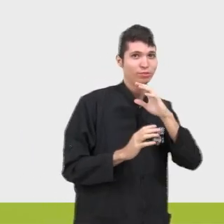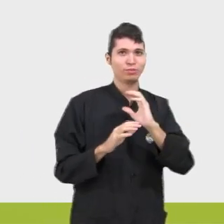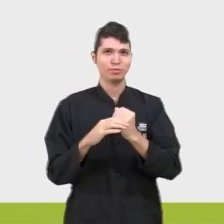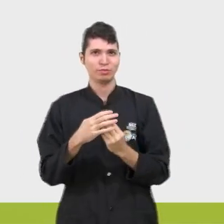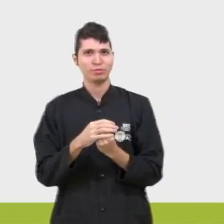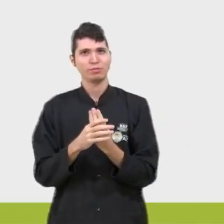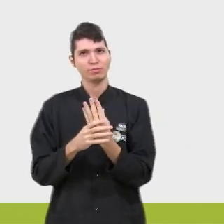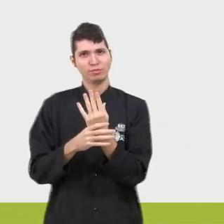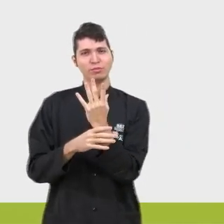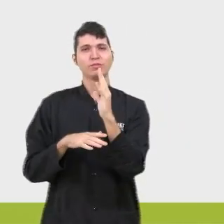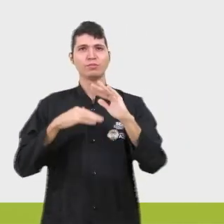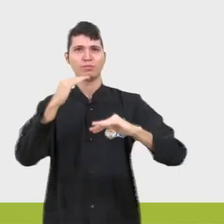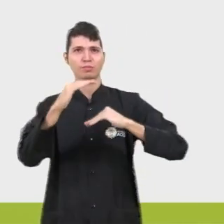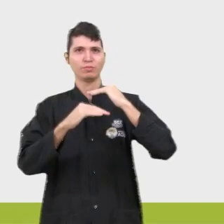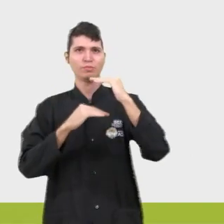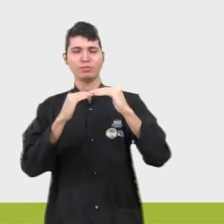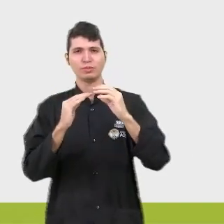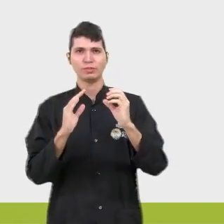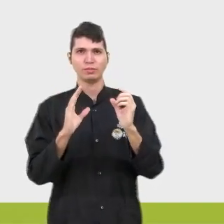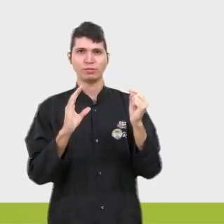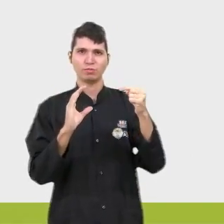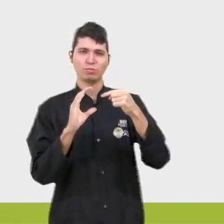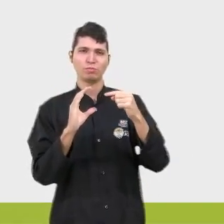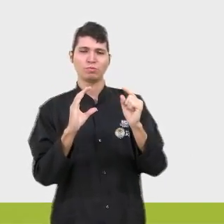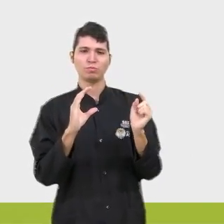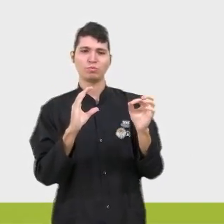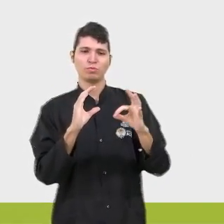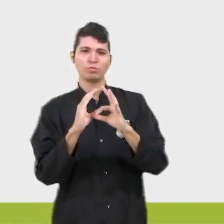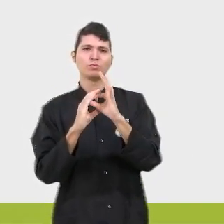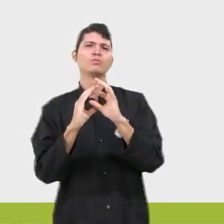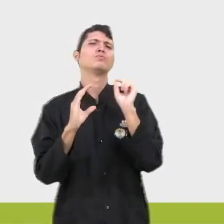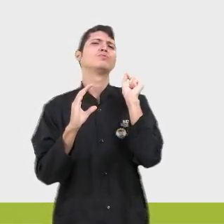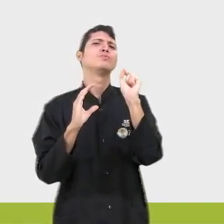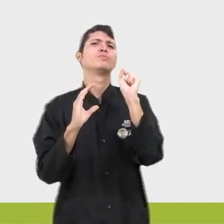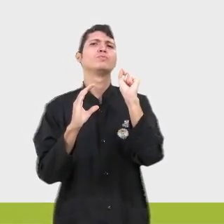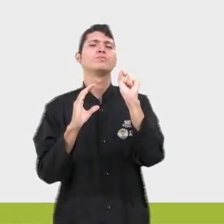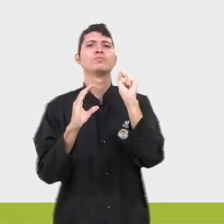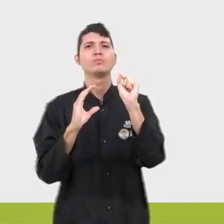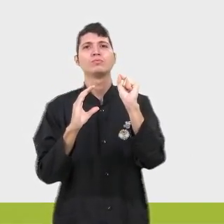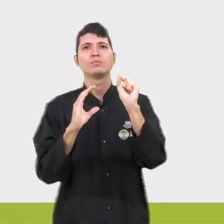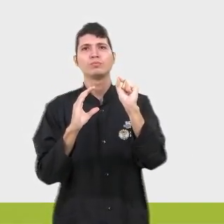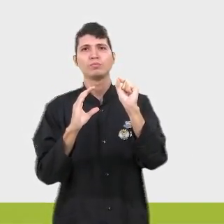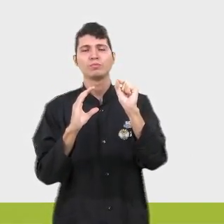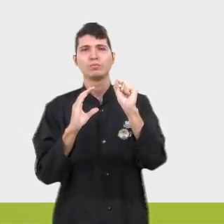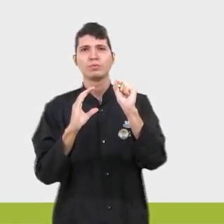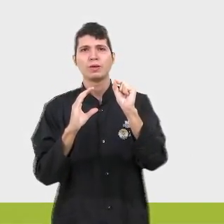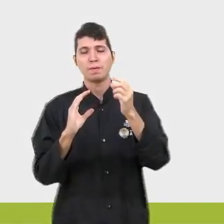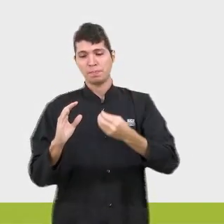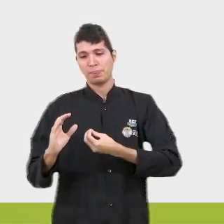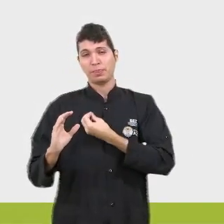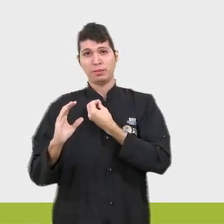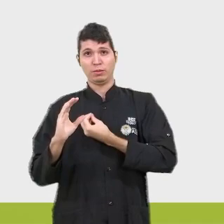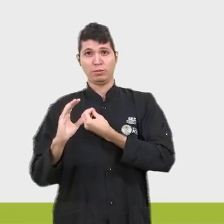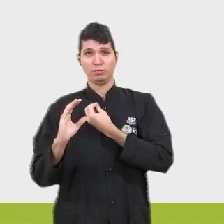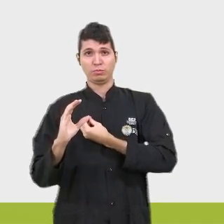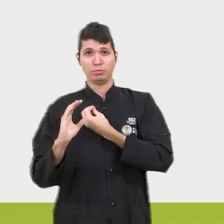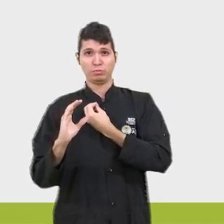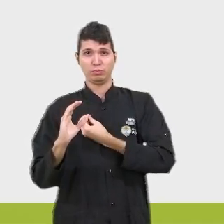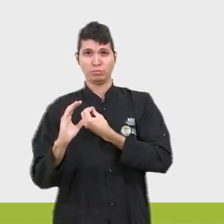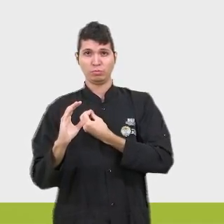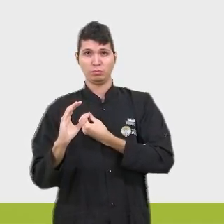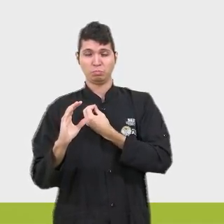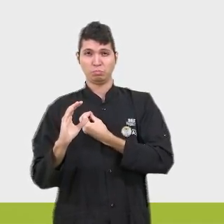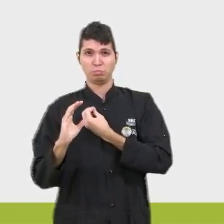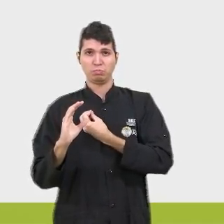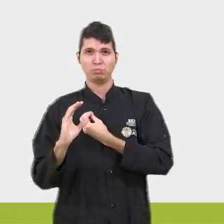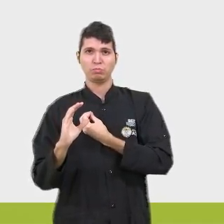Então, teve um eucarionte ancestral. O que é um eucarionte, professor? É um ser que tem, ou que teve pela